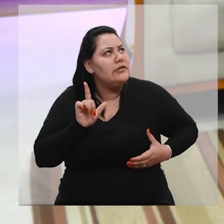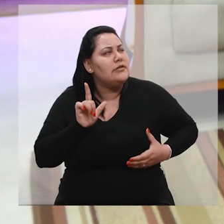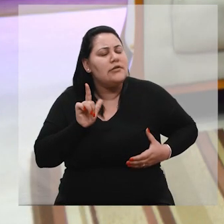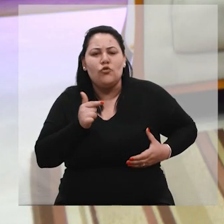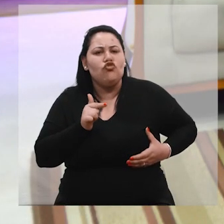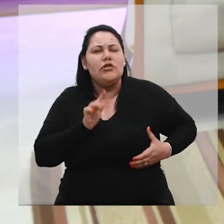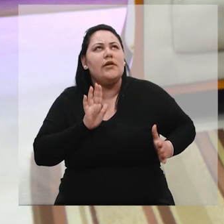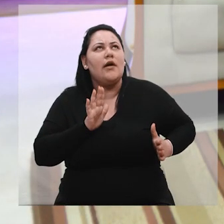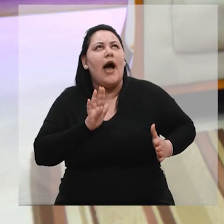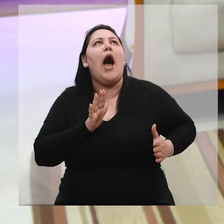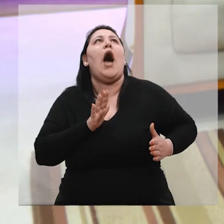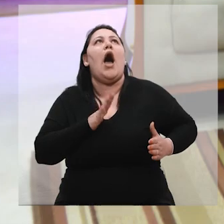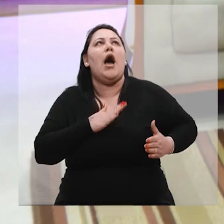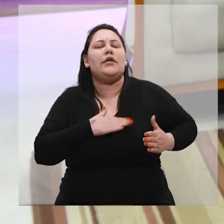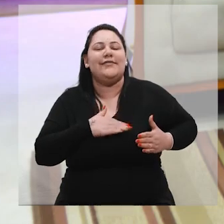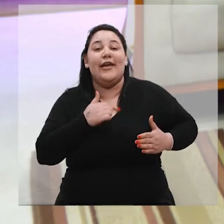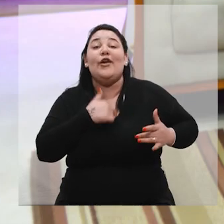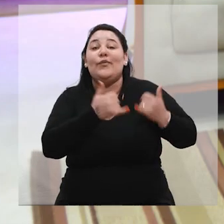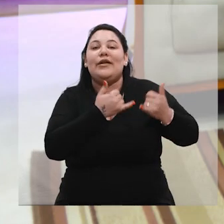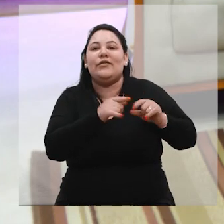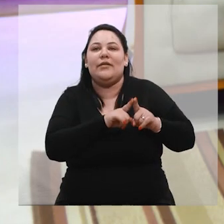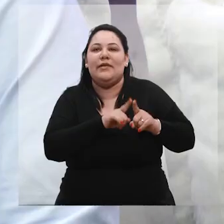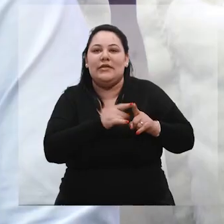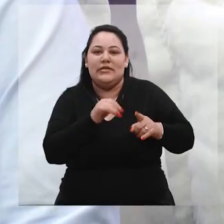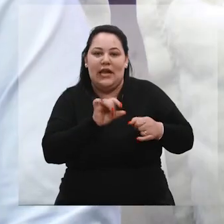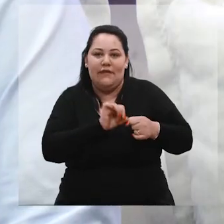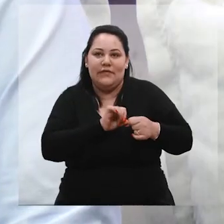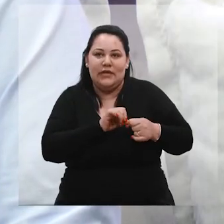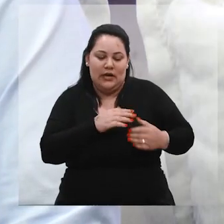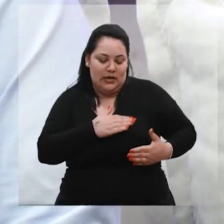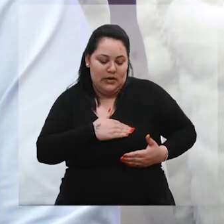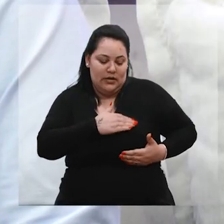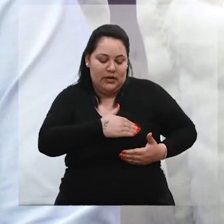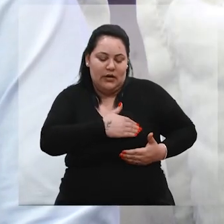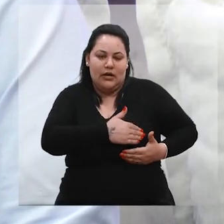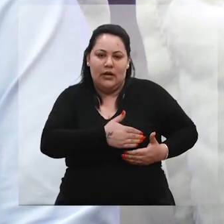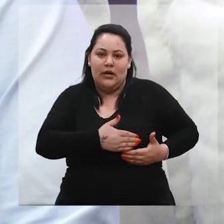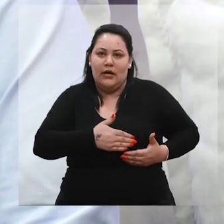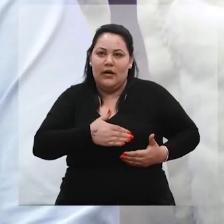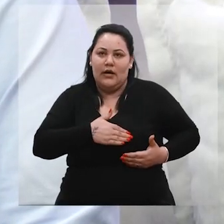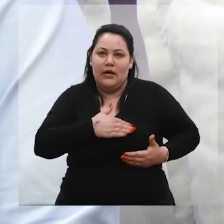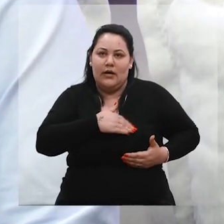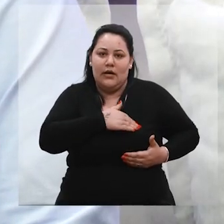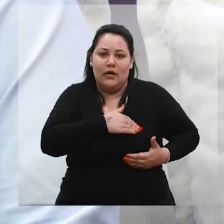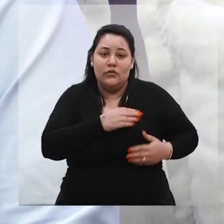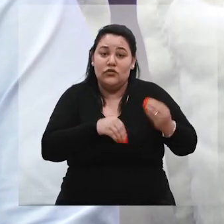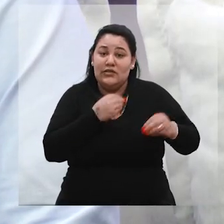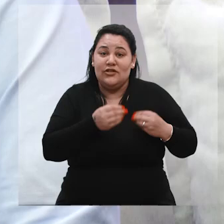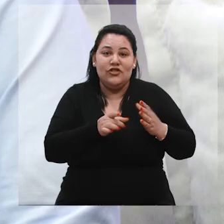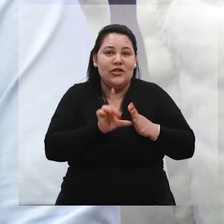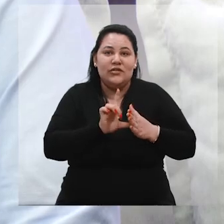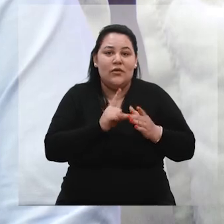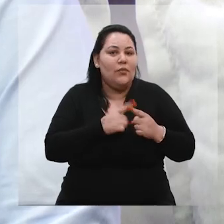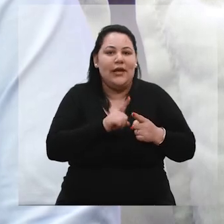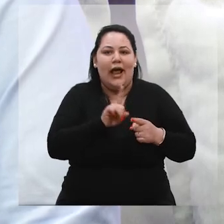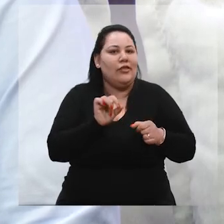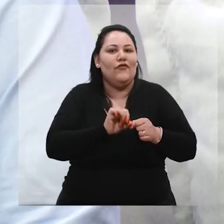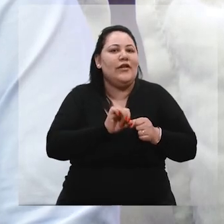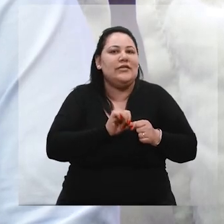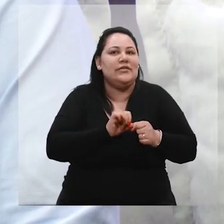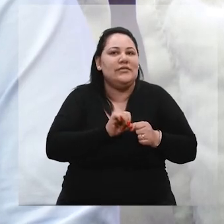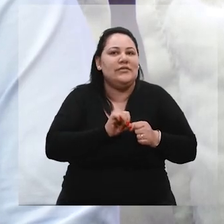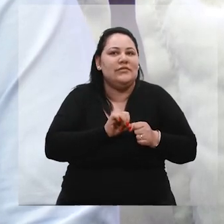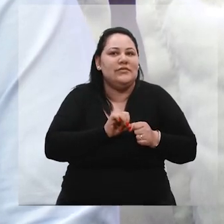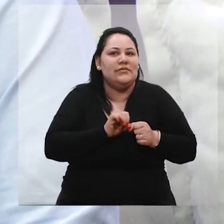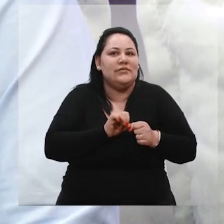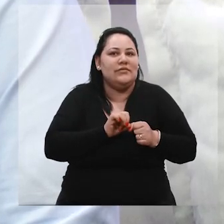sentiu a bolinha. Se ela... Eu brinco muito que se ela fizesse o autoexame, talvez ela teria sentido até antes. Porque ela não fez no